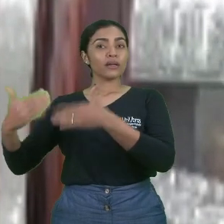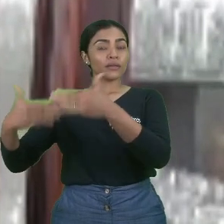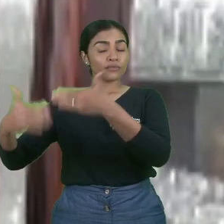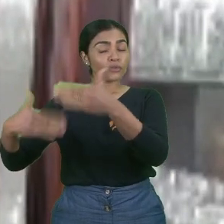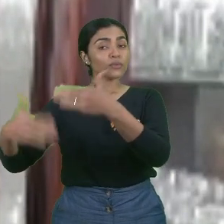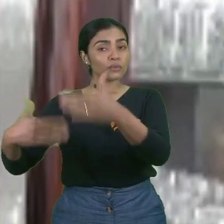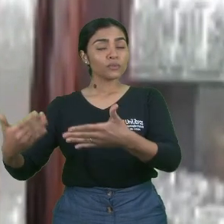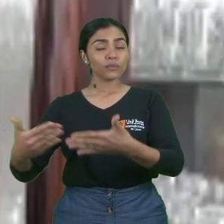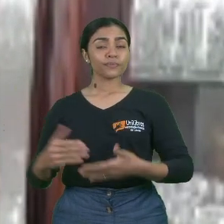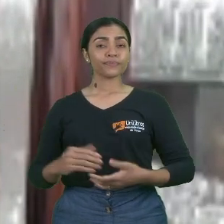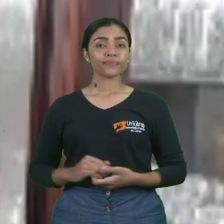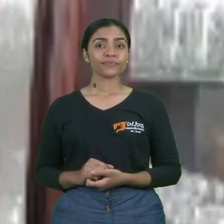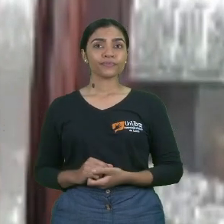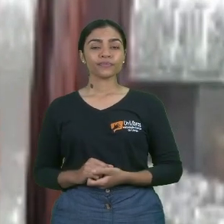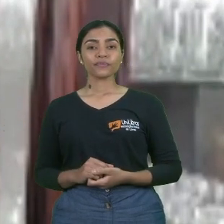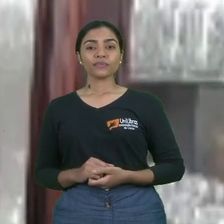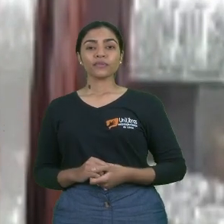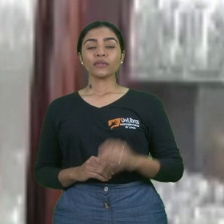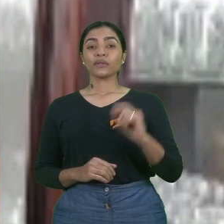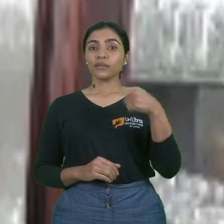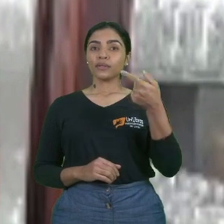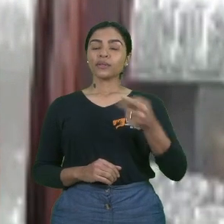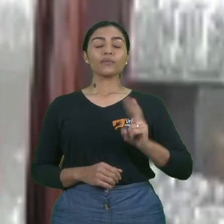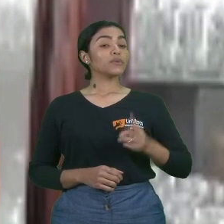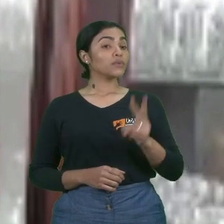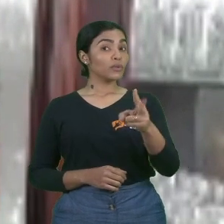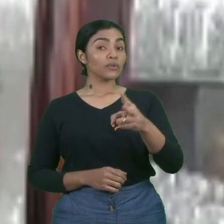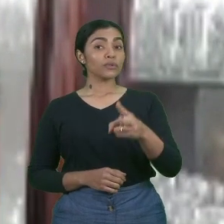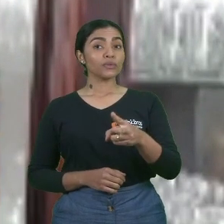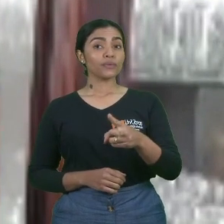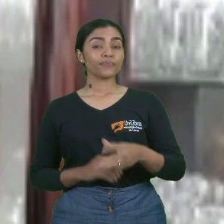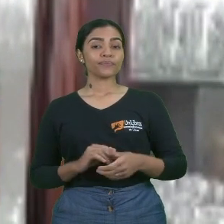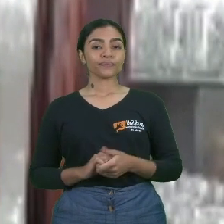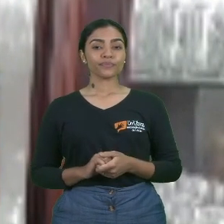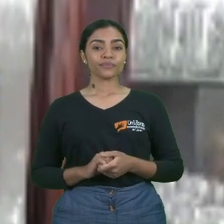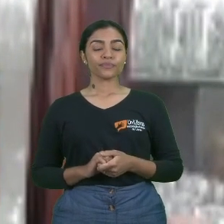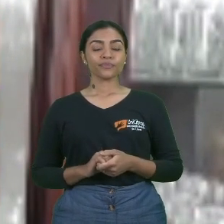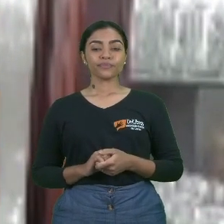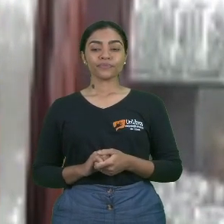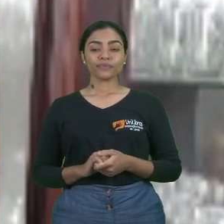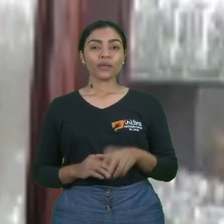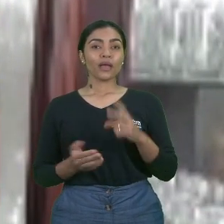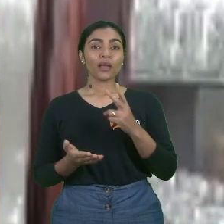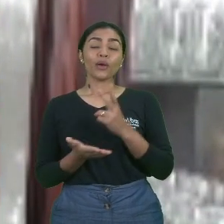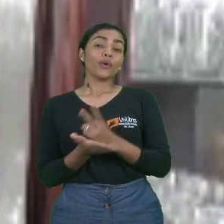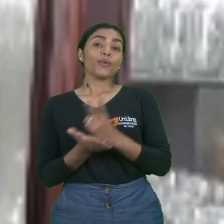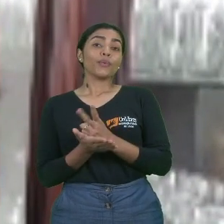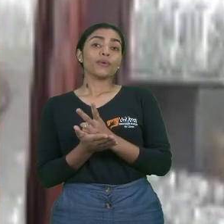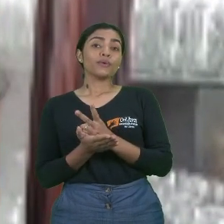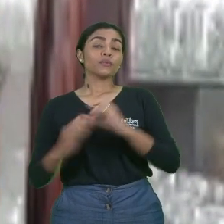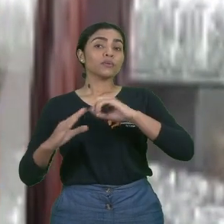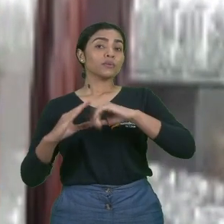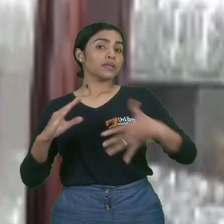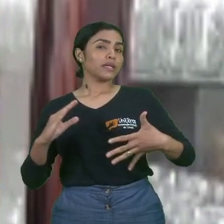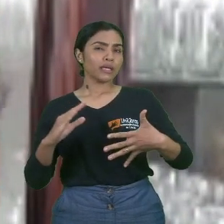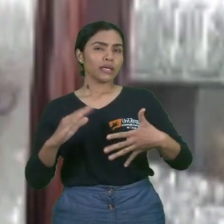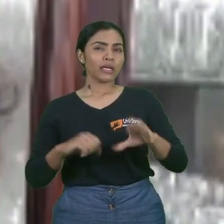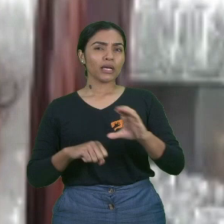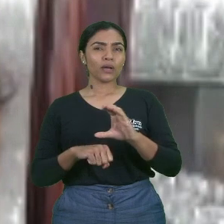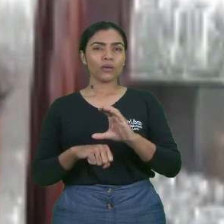e depois continuei então quando cheguei a sentir Então veja o domínio eram e